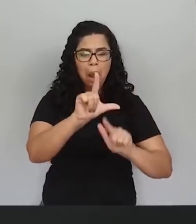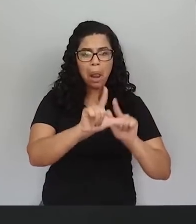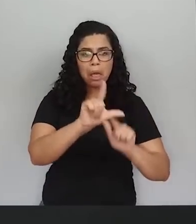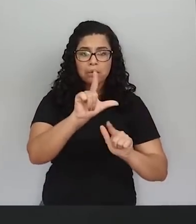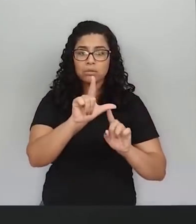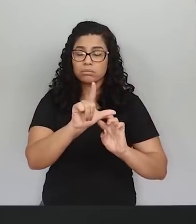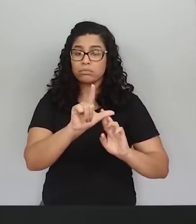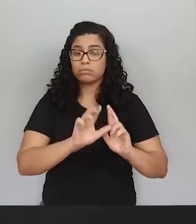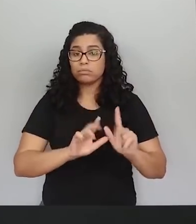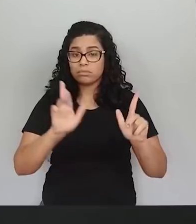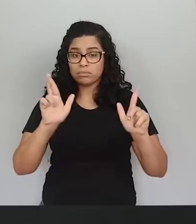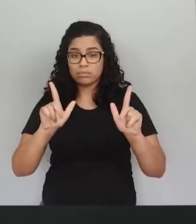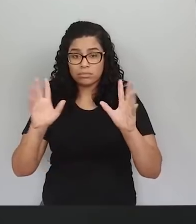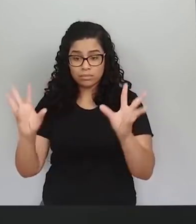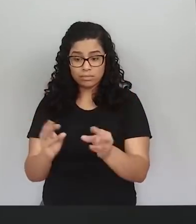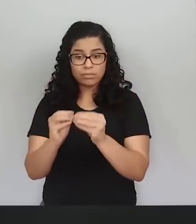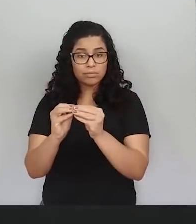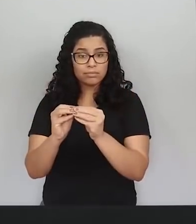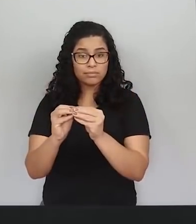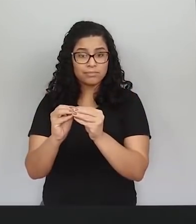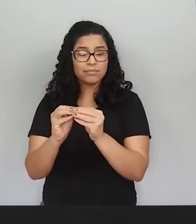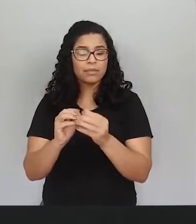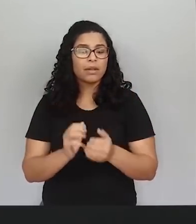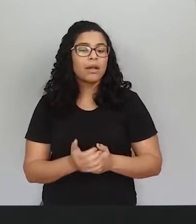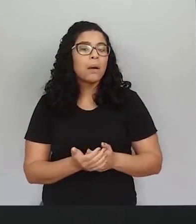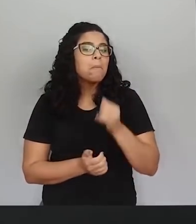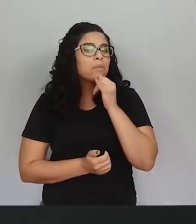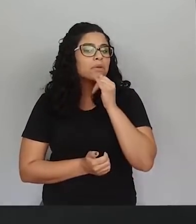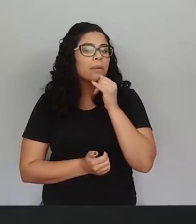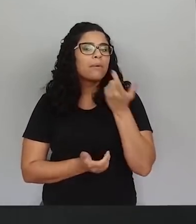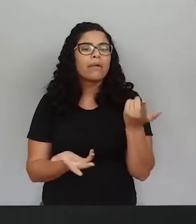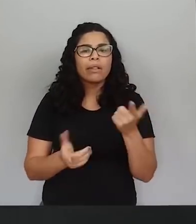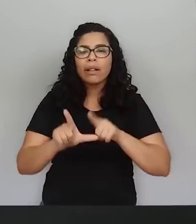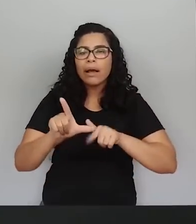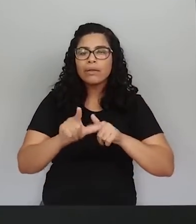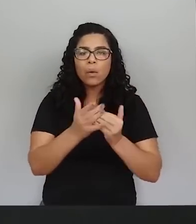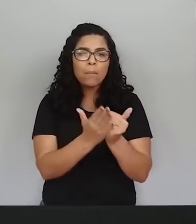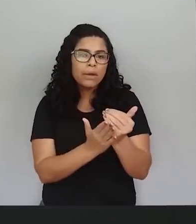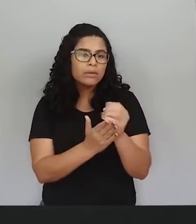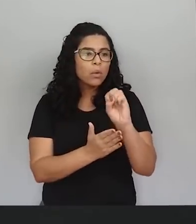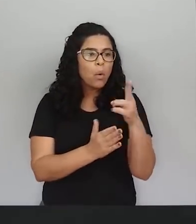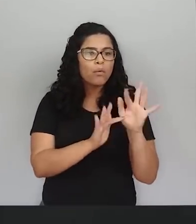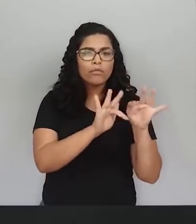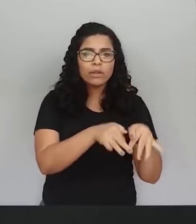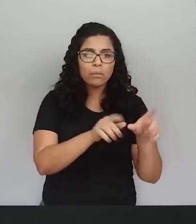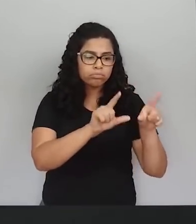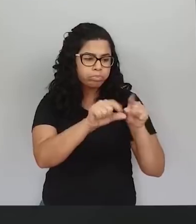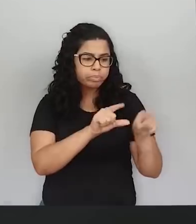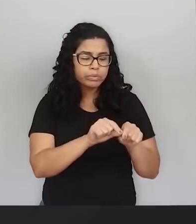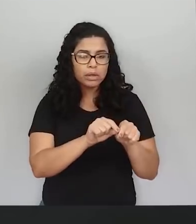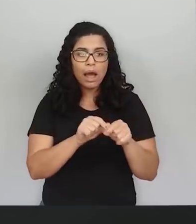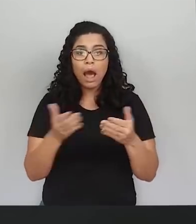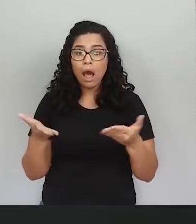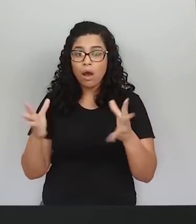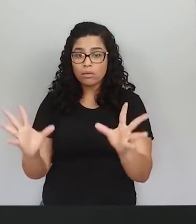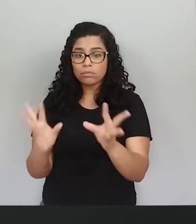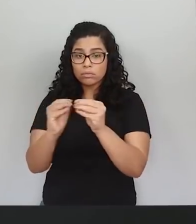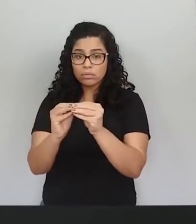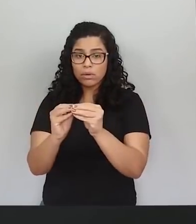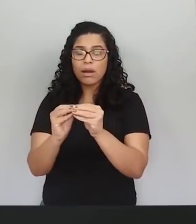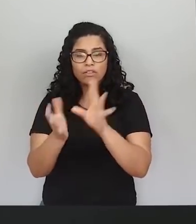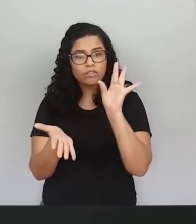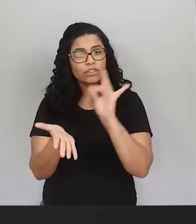de estrangeirismo ele é tão natural e ele é tão cultural que ele acontece o tempo inteiro. É quando a gente incorpora